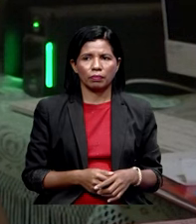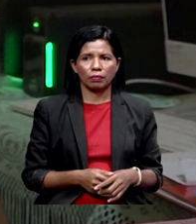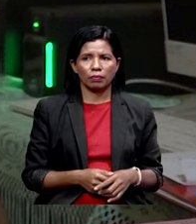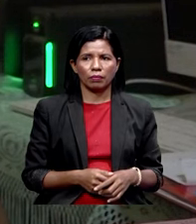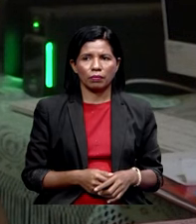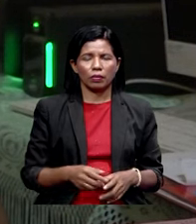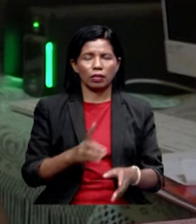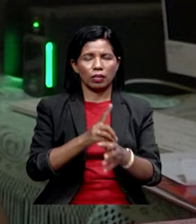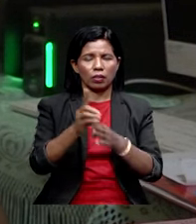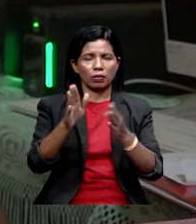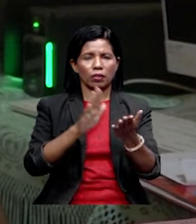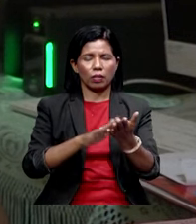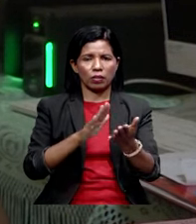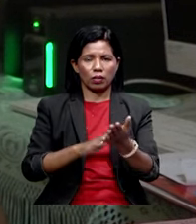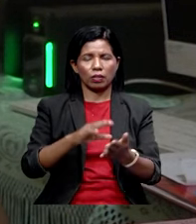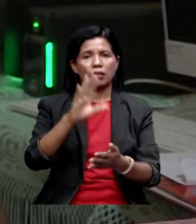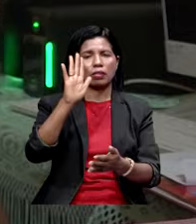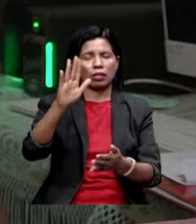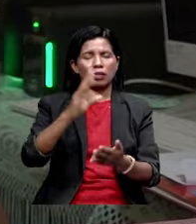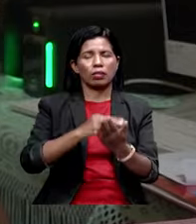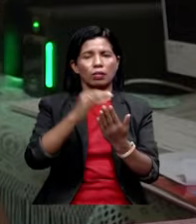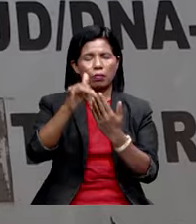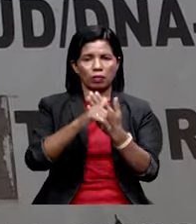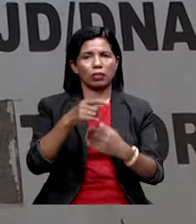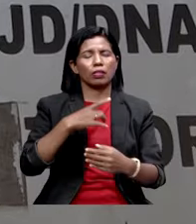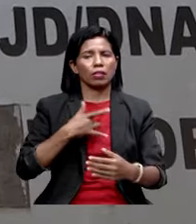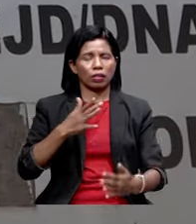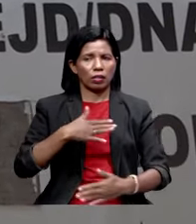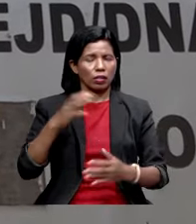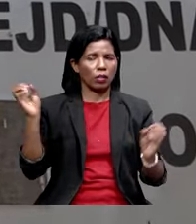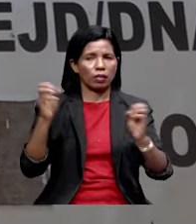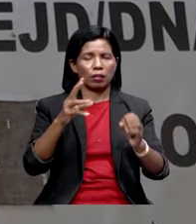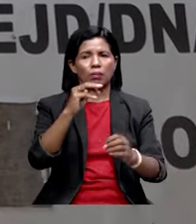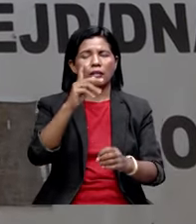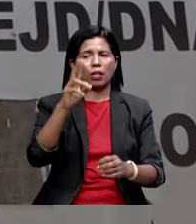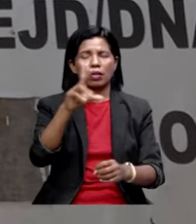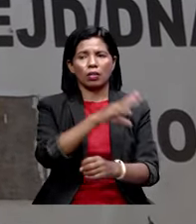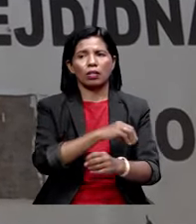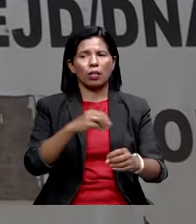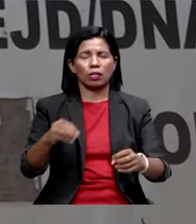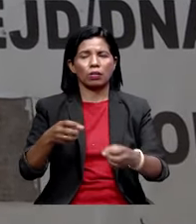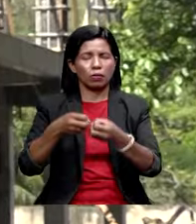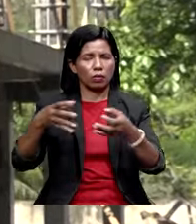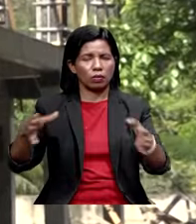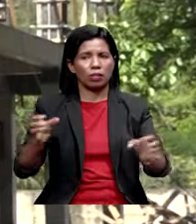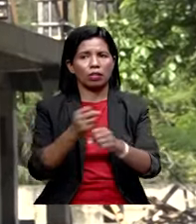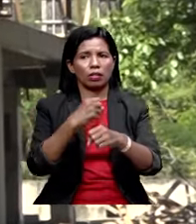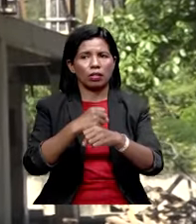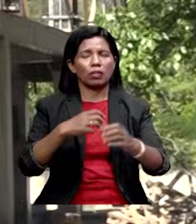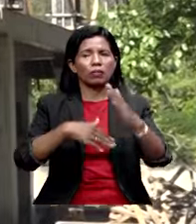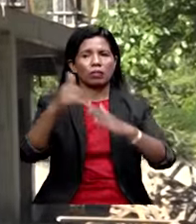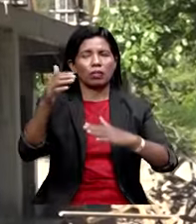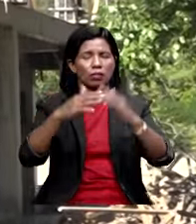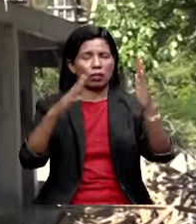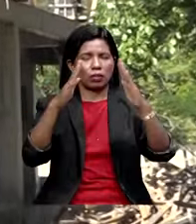Antes né diretor da escola secundária geral 5 de Maiu, lamenta teve a companhia malu com o pessoal da aldeia, abandona a construção da infraestrutura